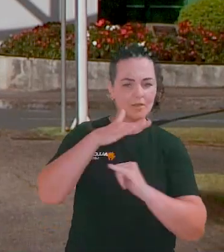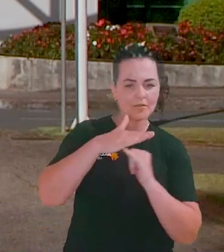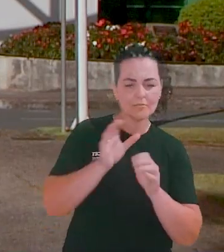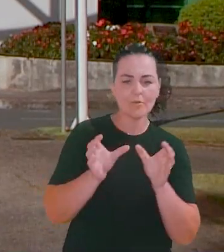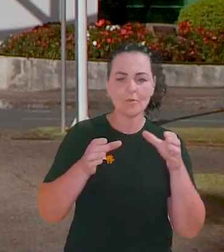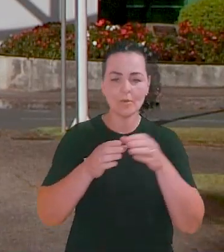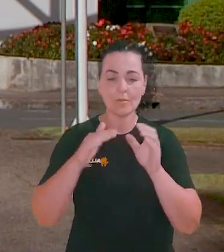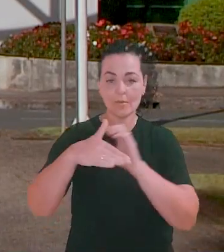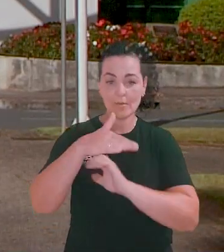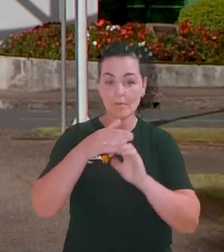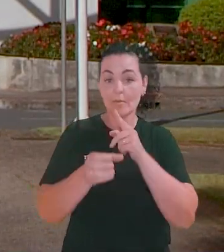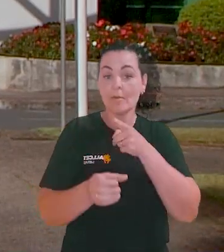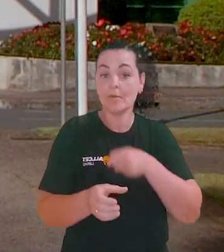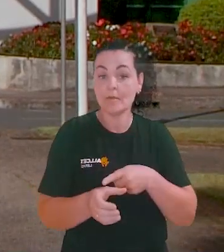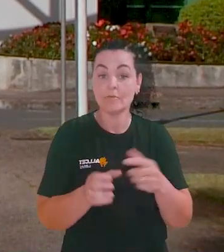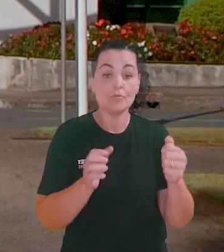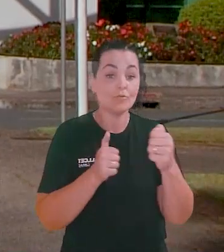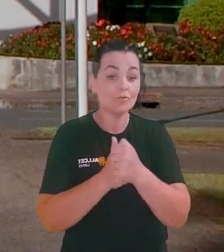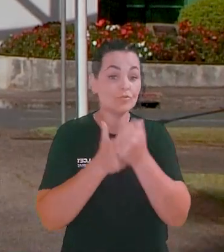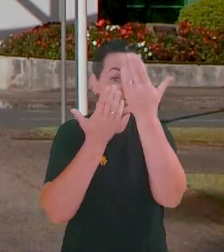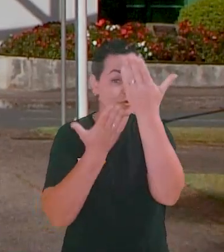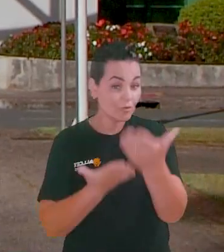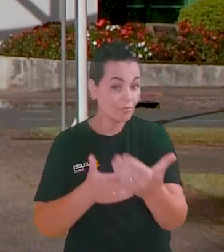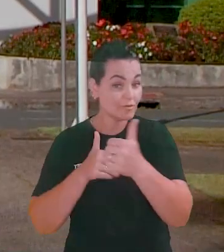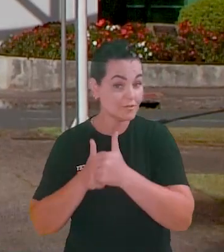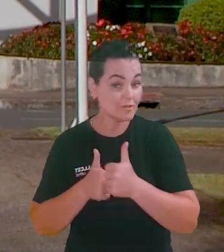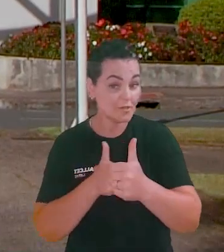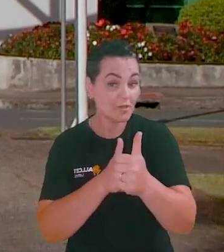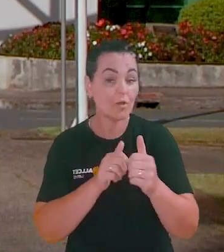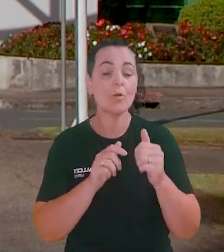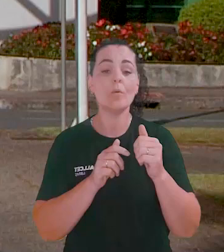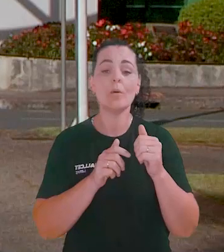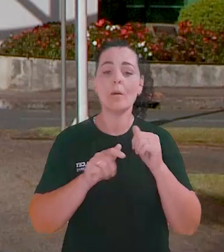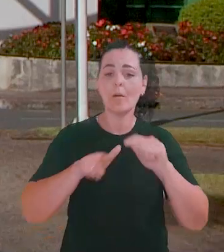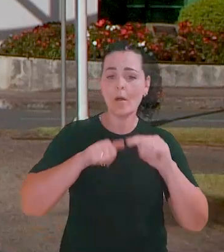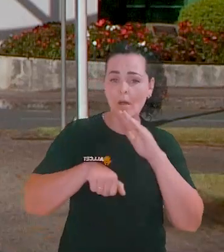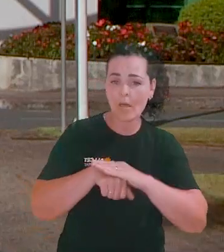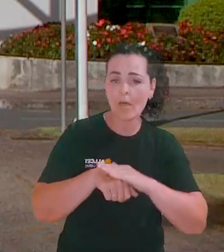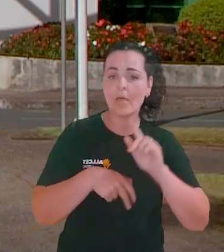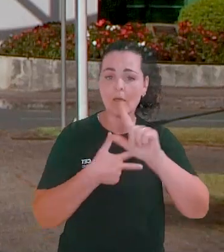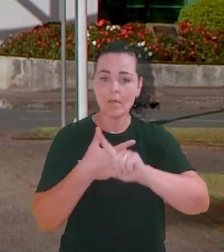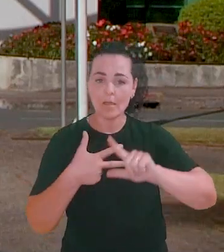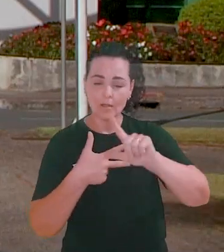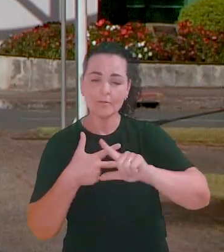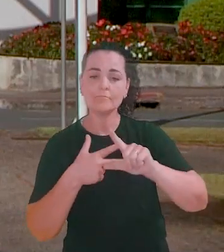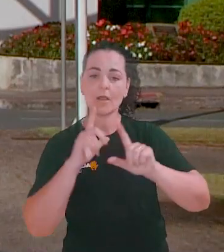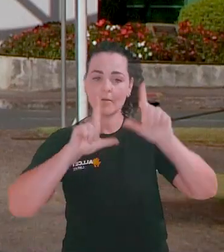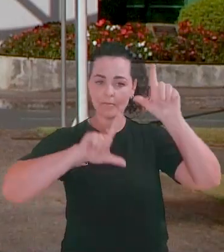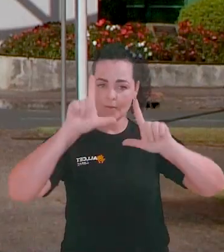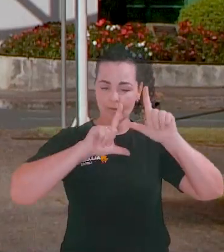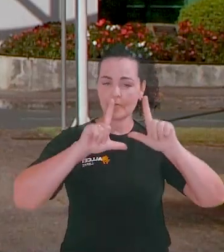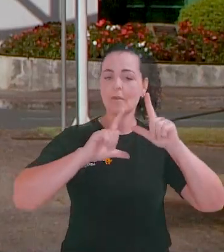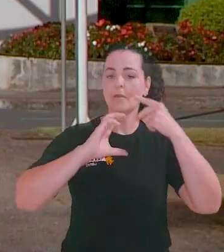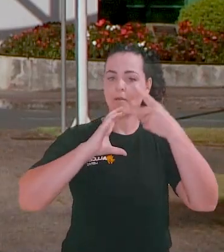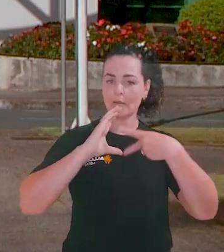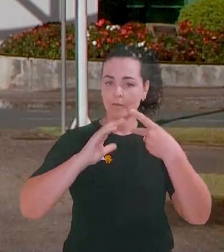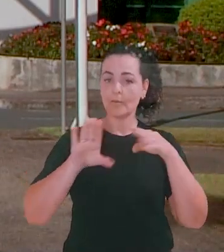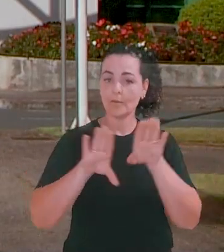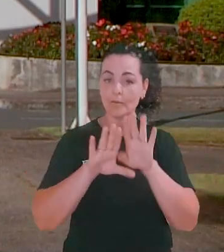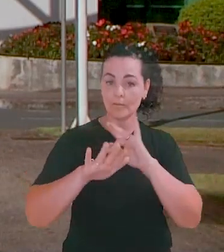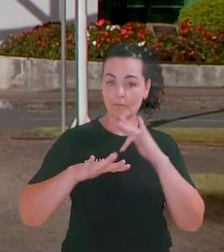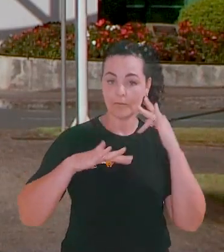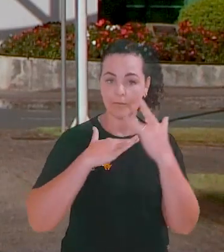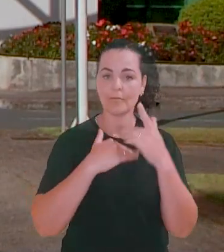e organizações da nossa cidade com você, que acompanha as atividades legislativas pelo canal da TV Câmara Jaraguá e nas